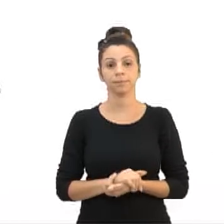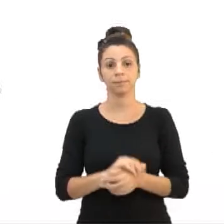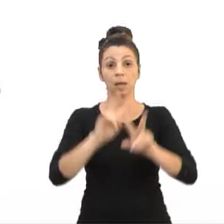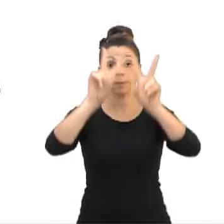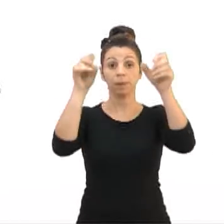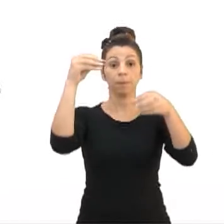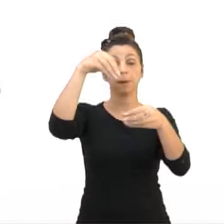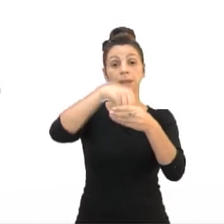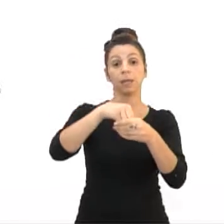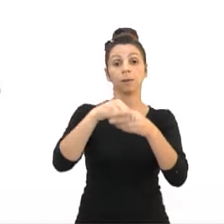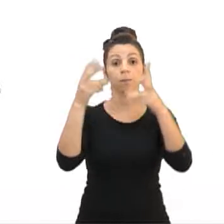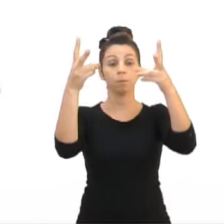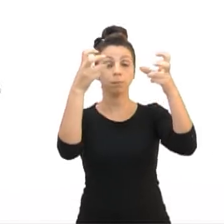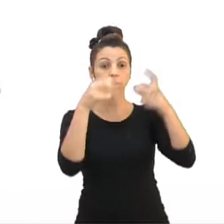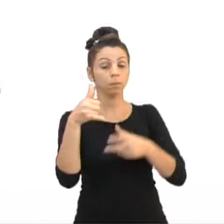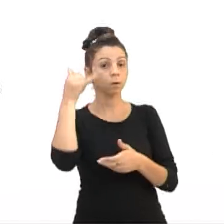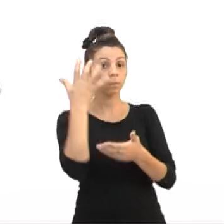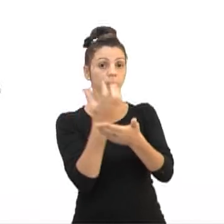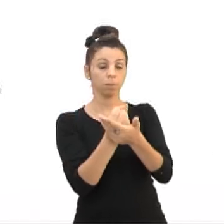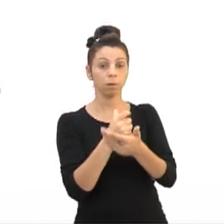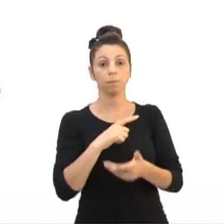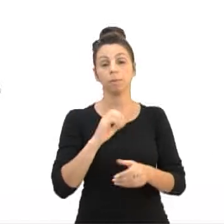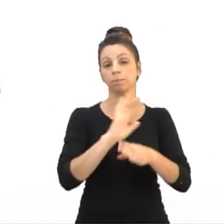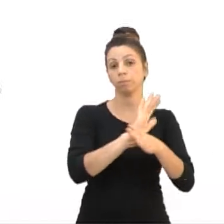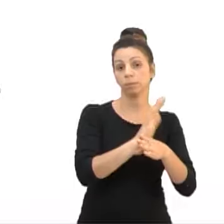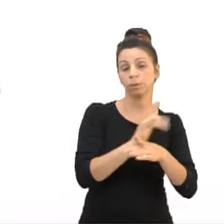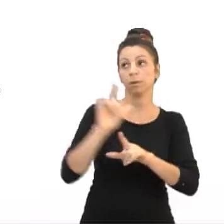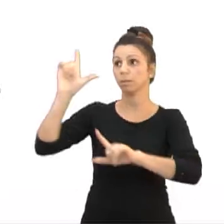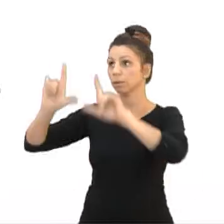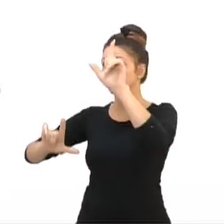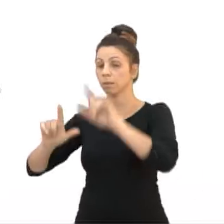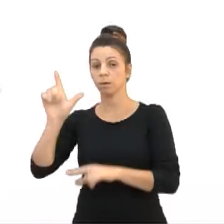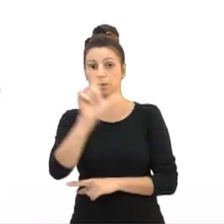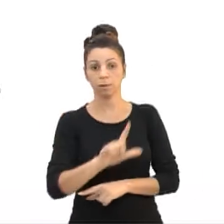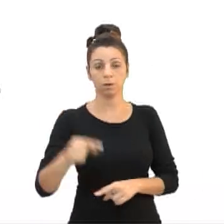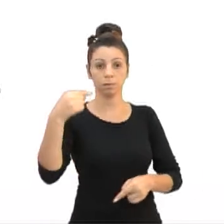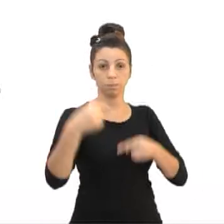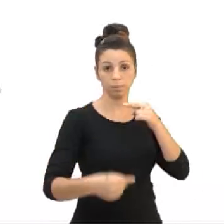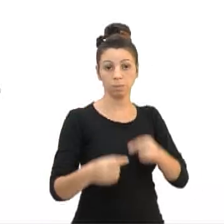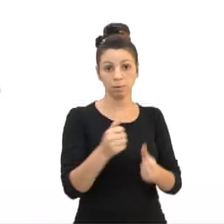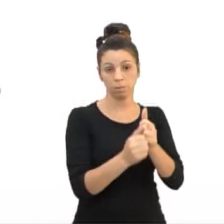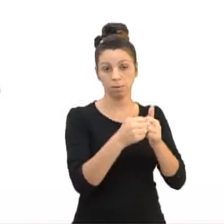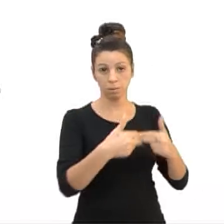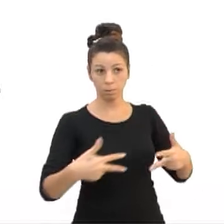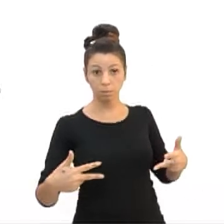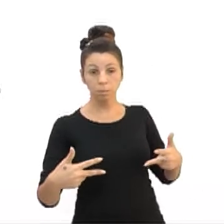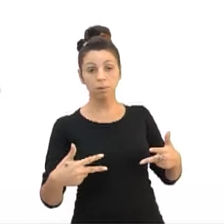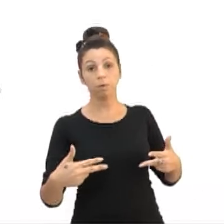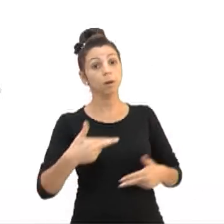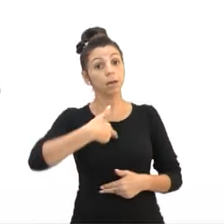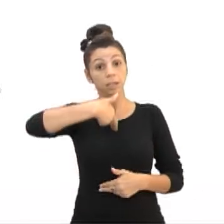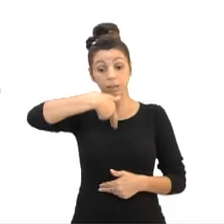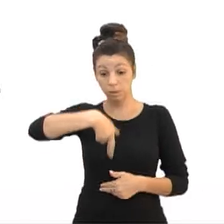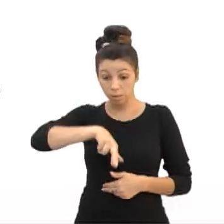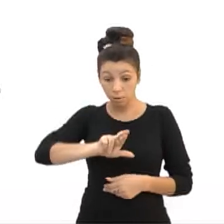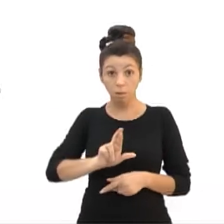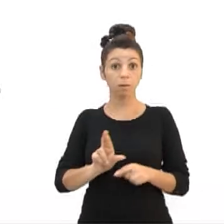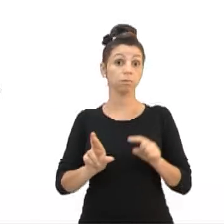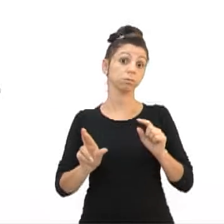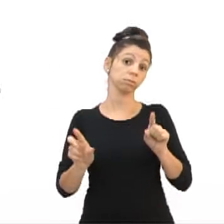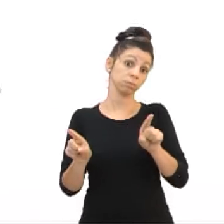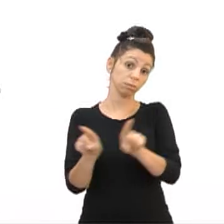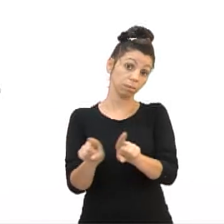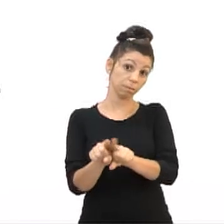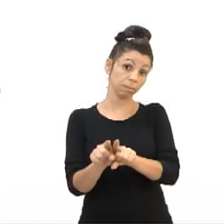pode abordar vários assuntos: cinema, TV, literatura, política, esportes e muito mais, religião, né? Como vimos